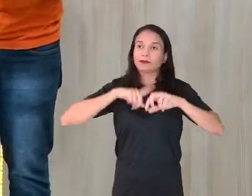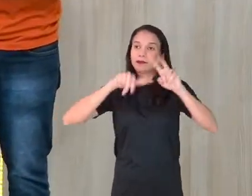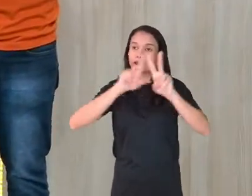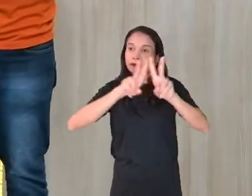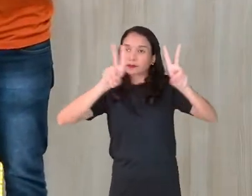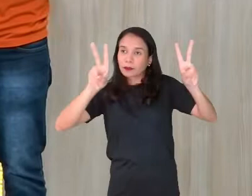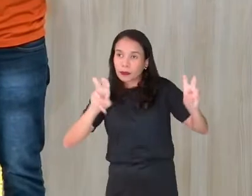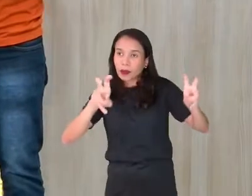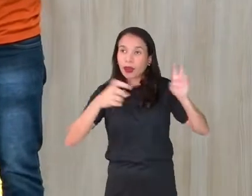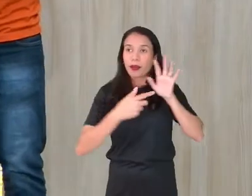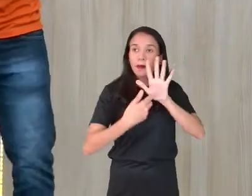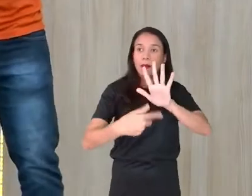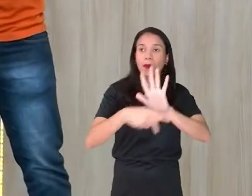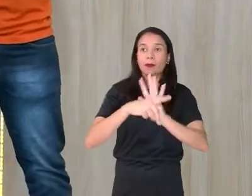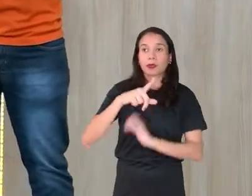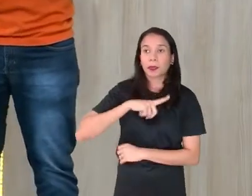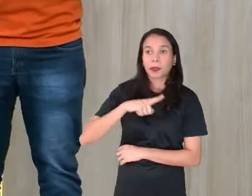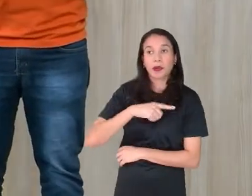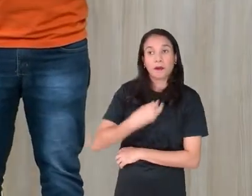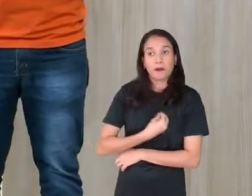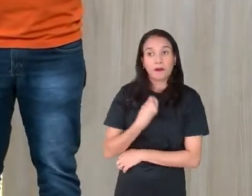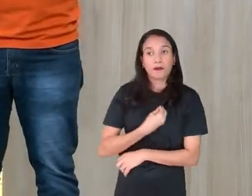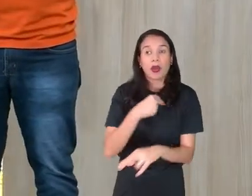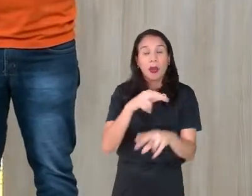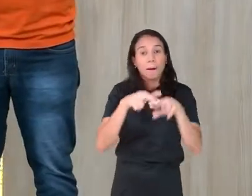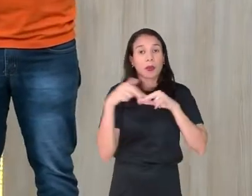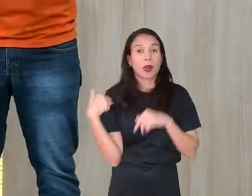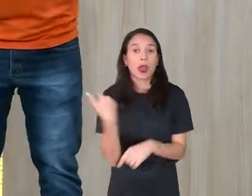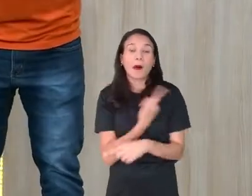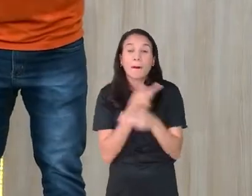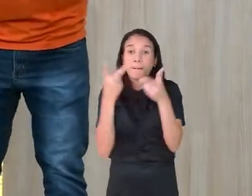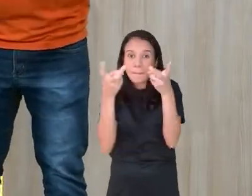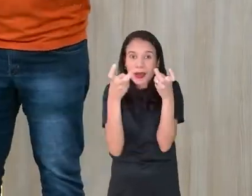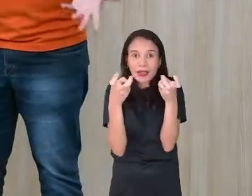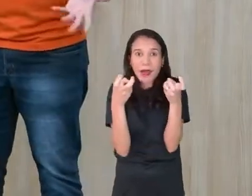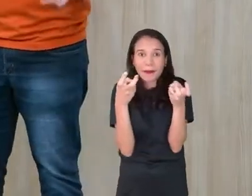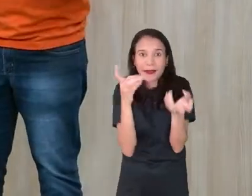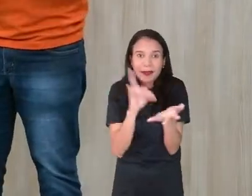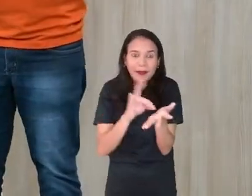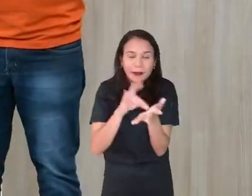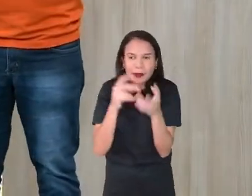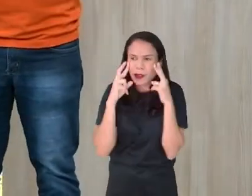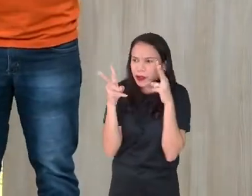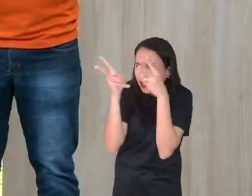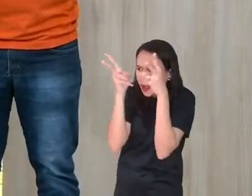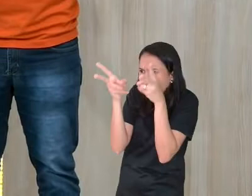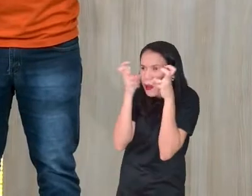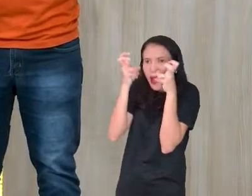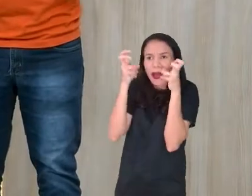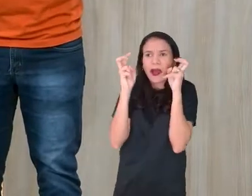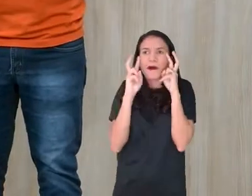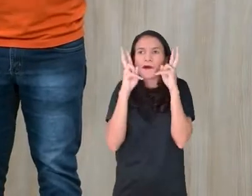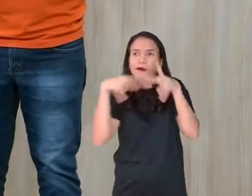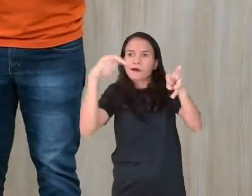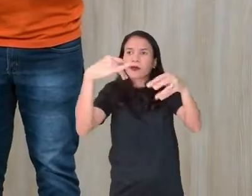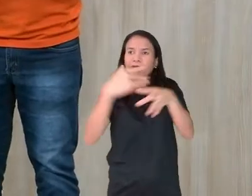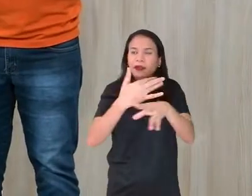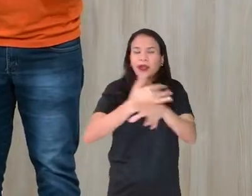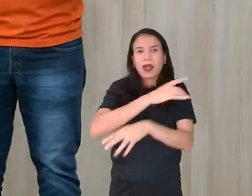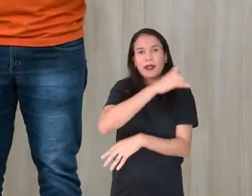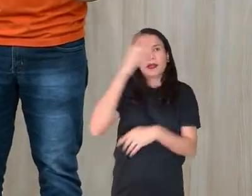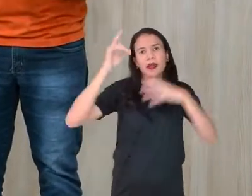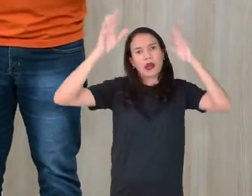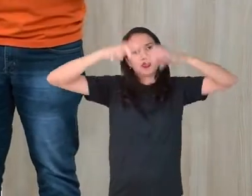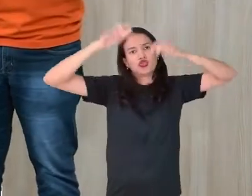esses temas vieram bem a calhar, porque a gente consegue ver isso empiricamente, né? Só andar na cidade num dia de chuva